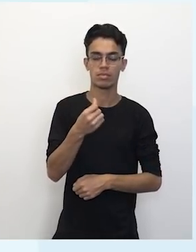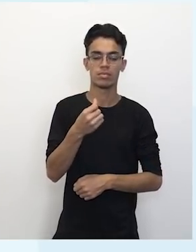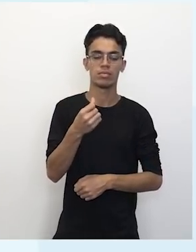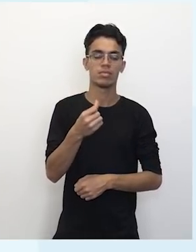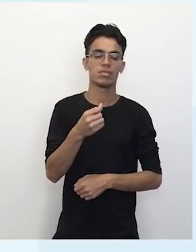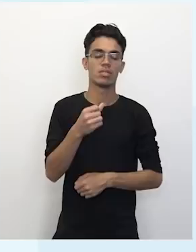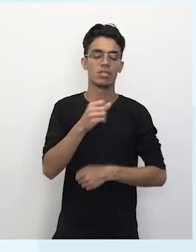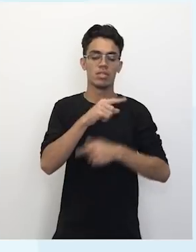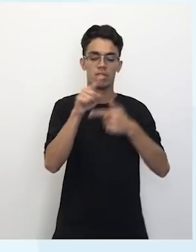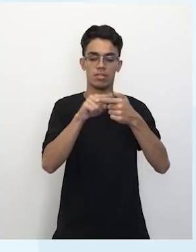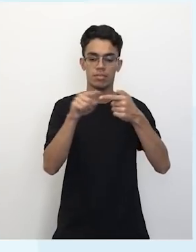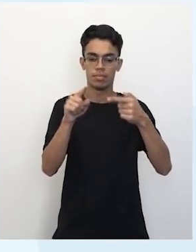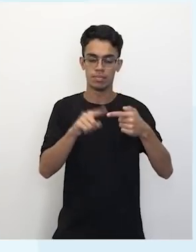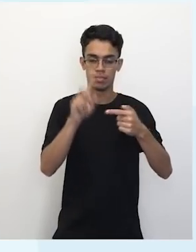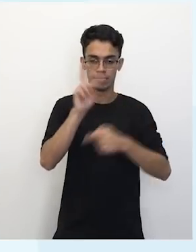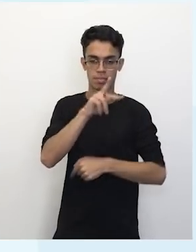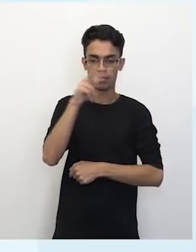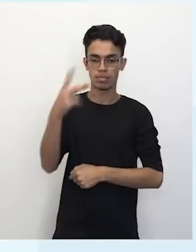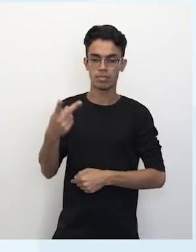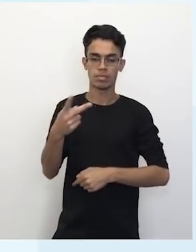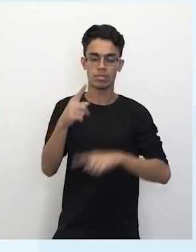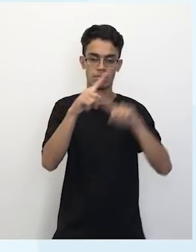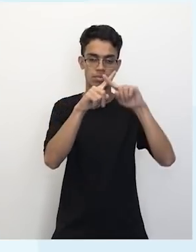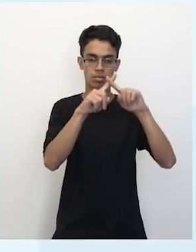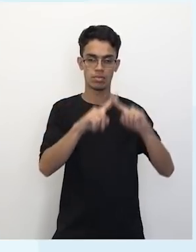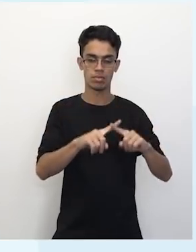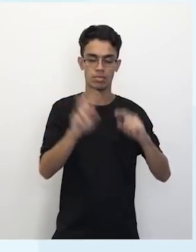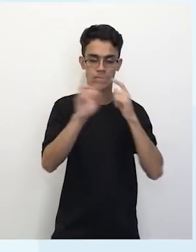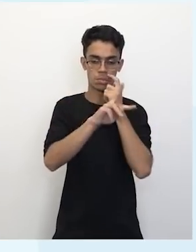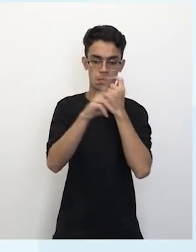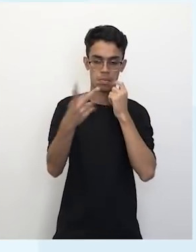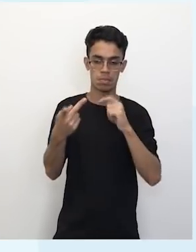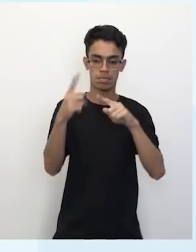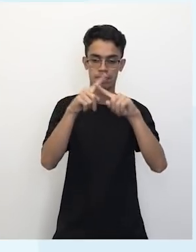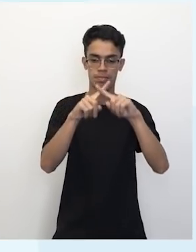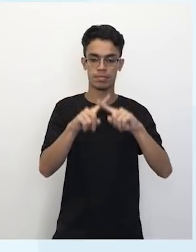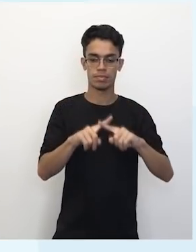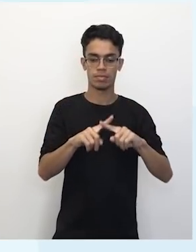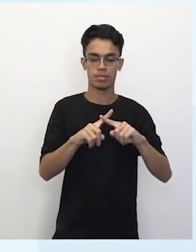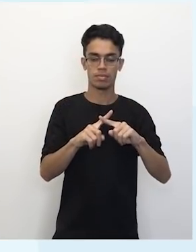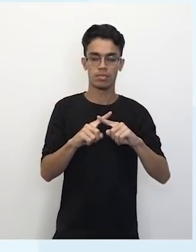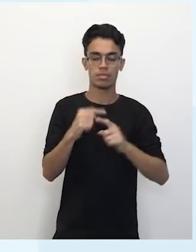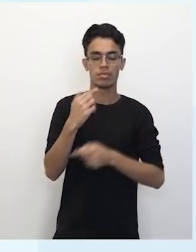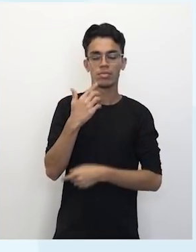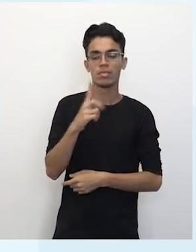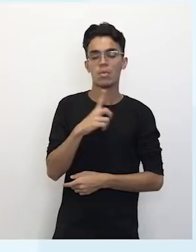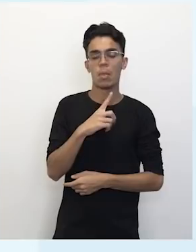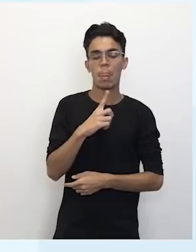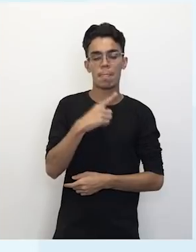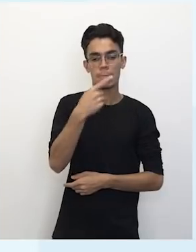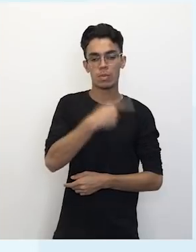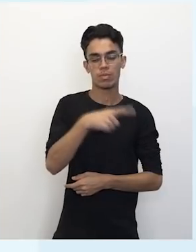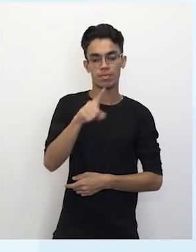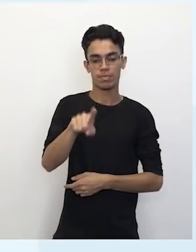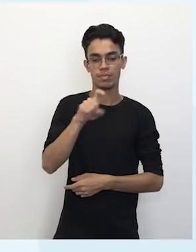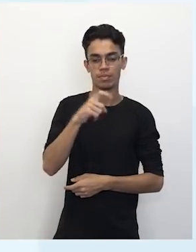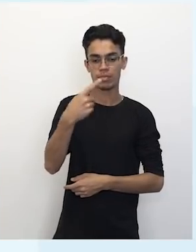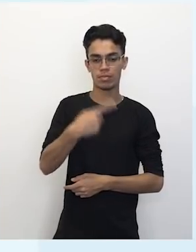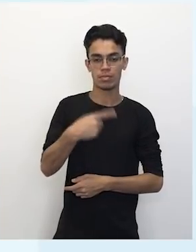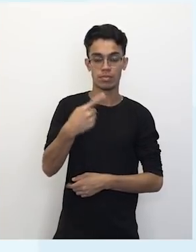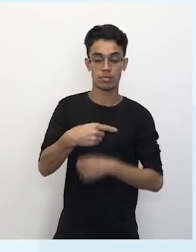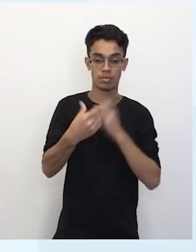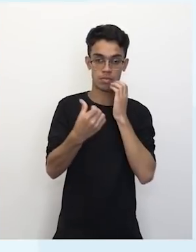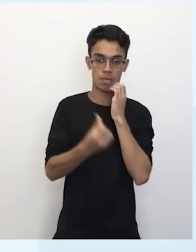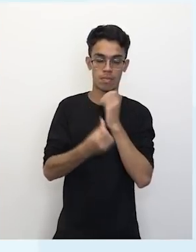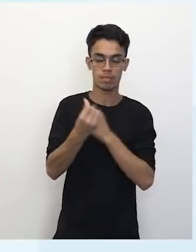ele passa para o outro lado multiplicando, ó. Ele sai de um lado, vai para o outro. E aí, ó, a gente tem menos x, menos 6. Eu